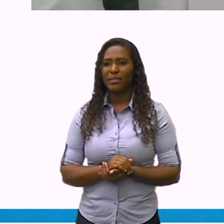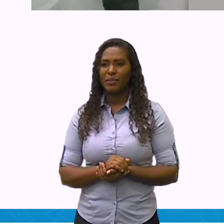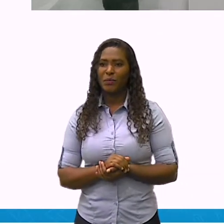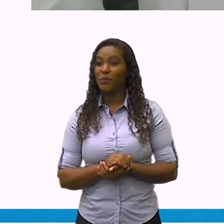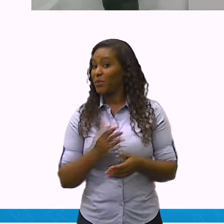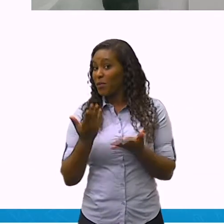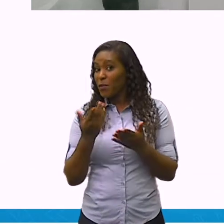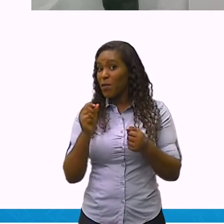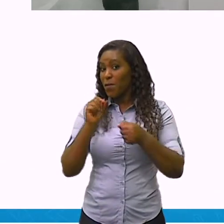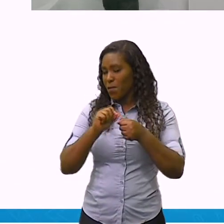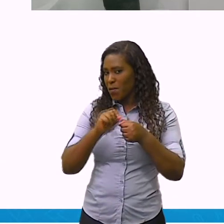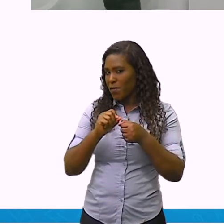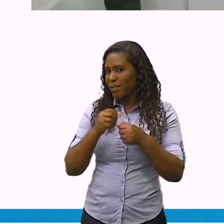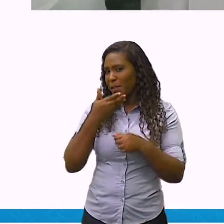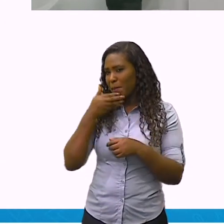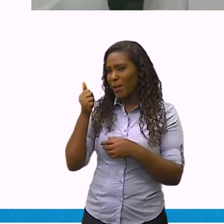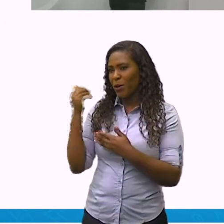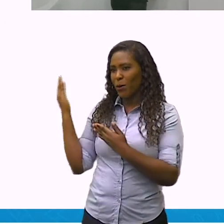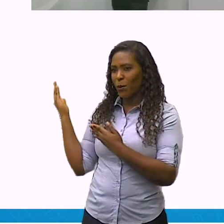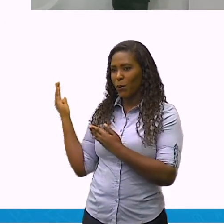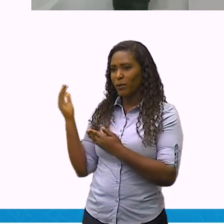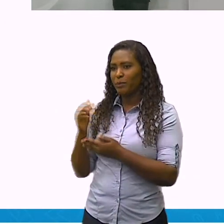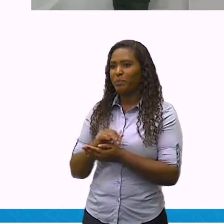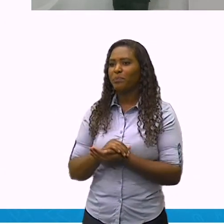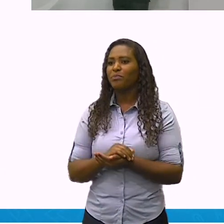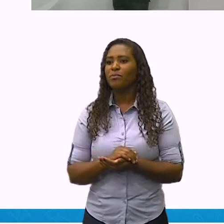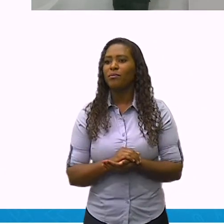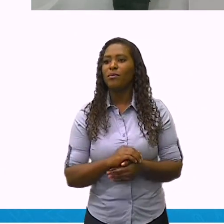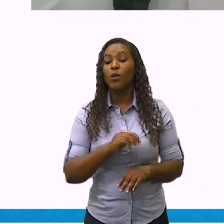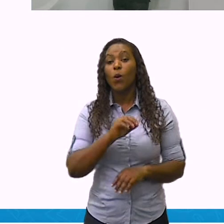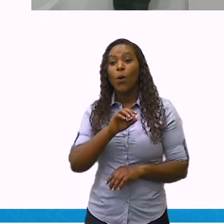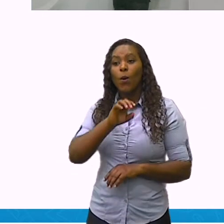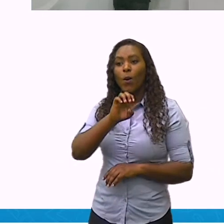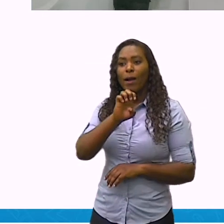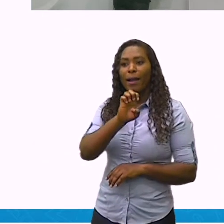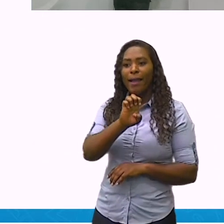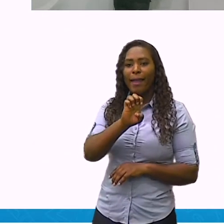Ele ficou com R$ 4.